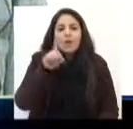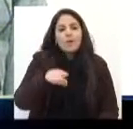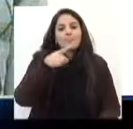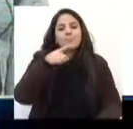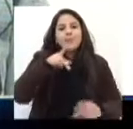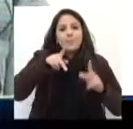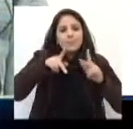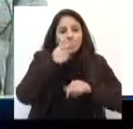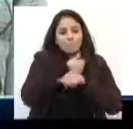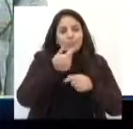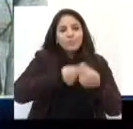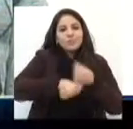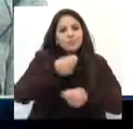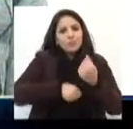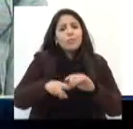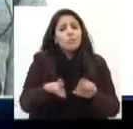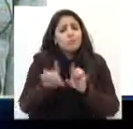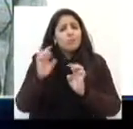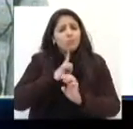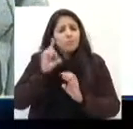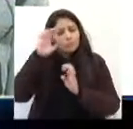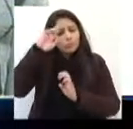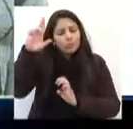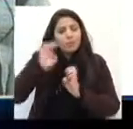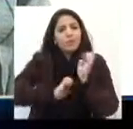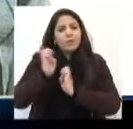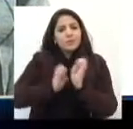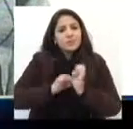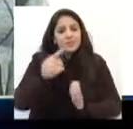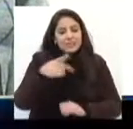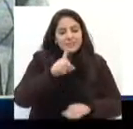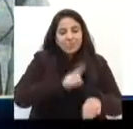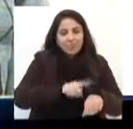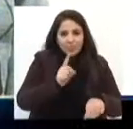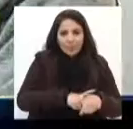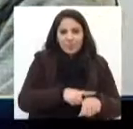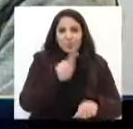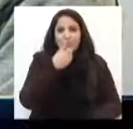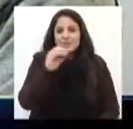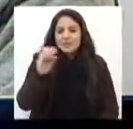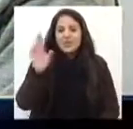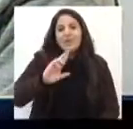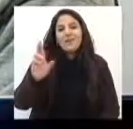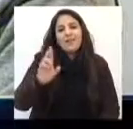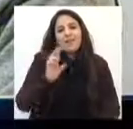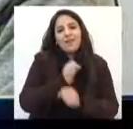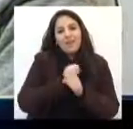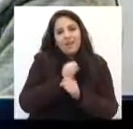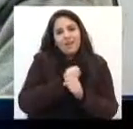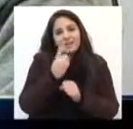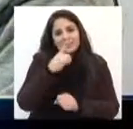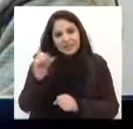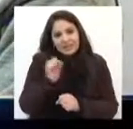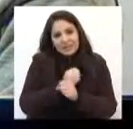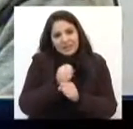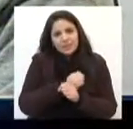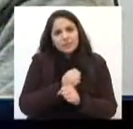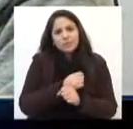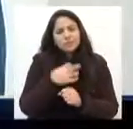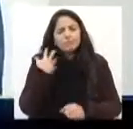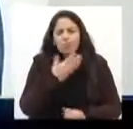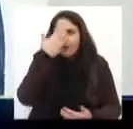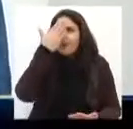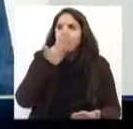são administradores e são empresários. Então esse momento, nesses 100 anos, é o que nos faz acreditar que valeu a